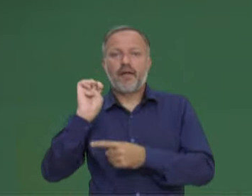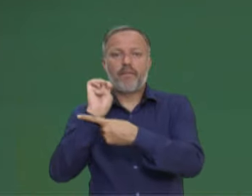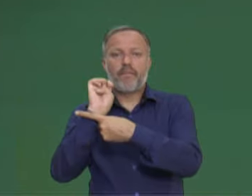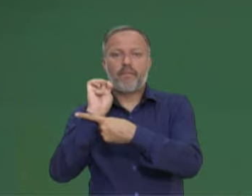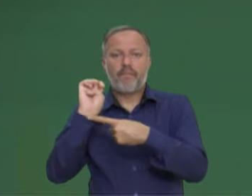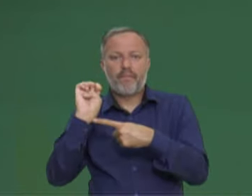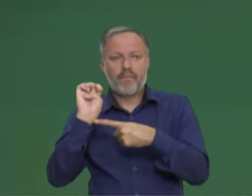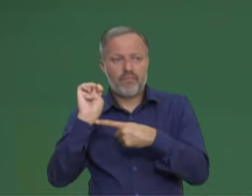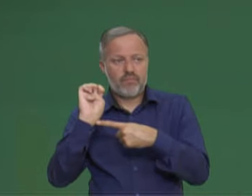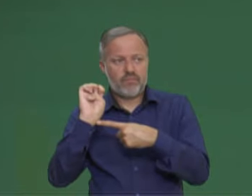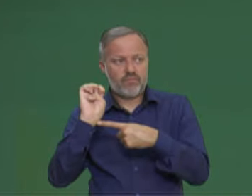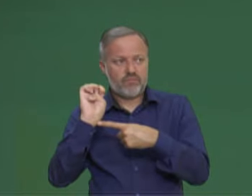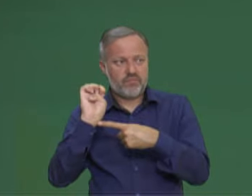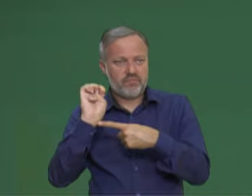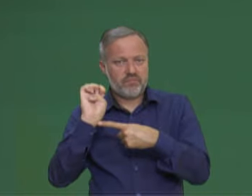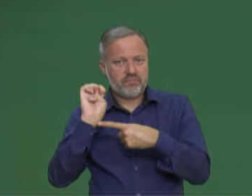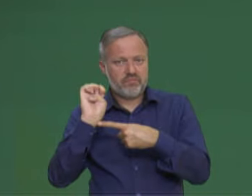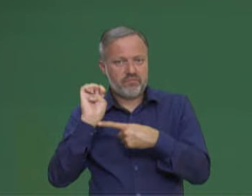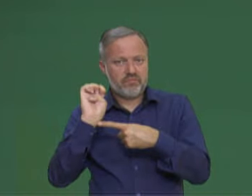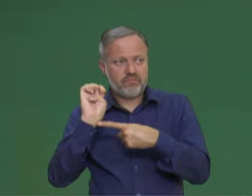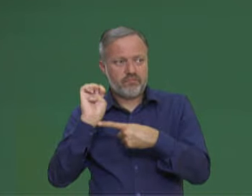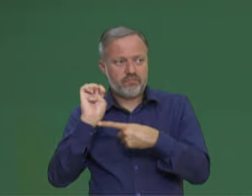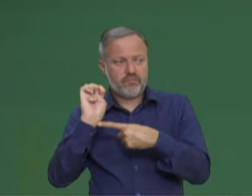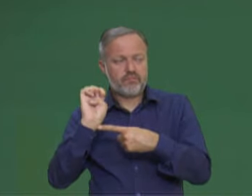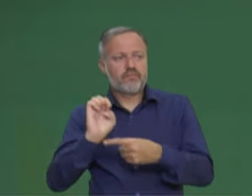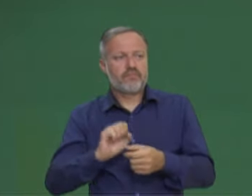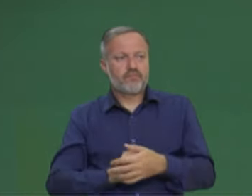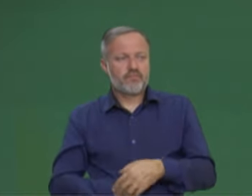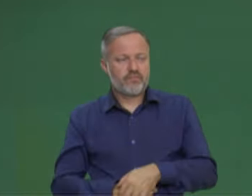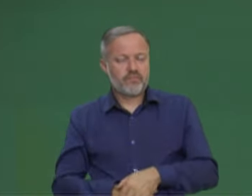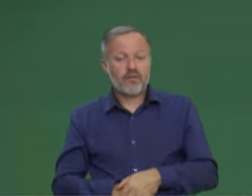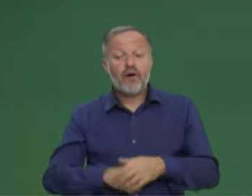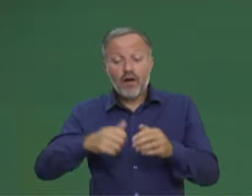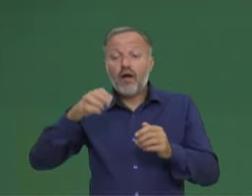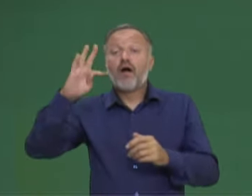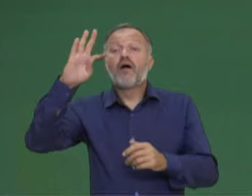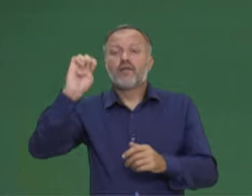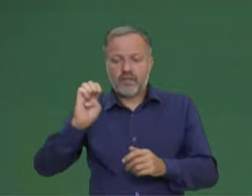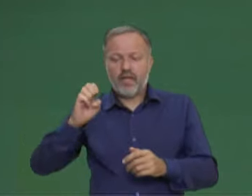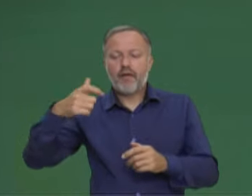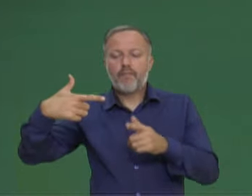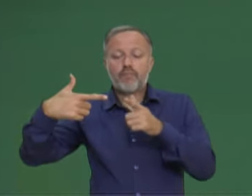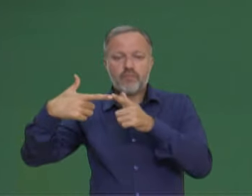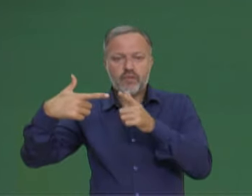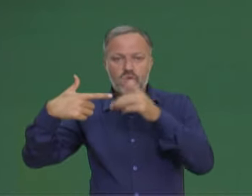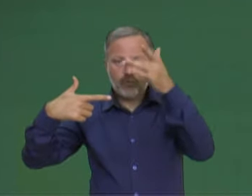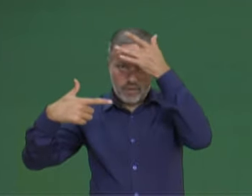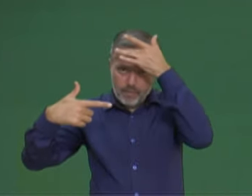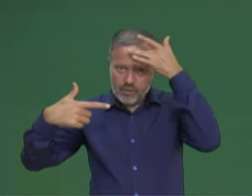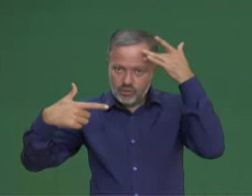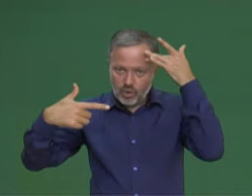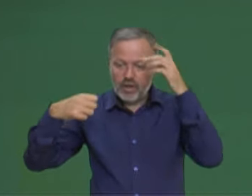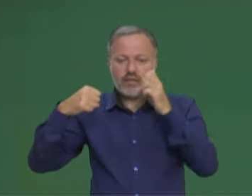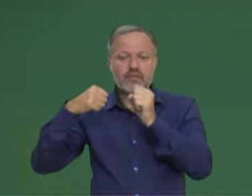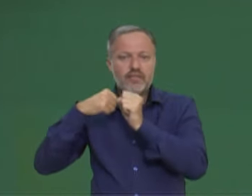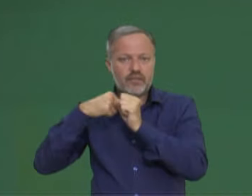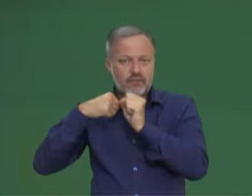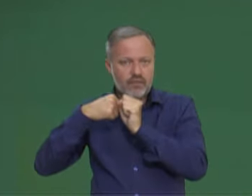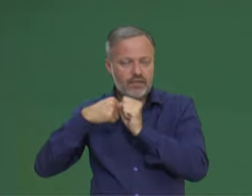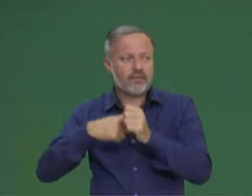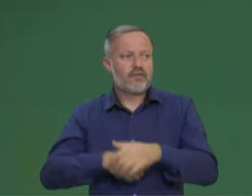São marcas aí da segunda pessoa do singular, ok? Então aí, para vocês entenderem graus de variação de